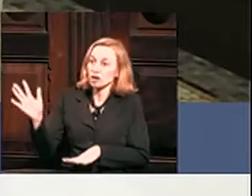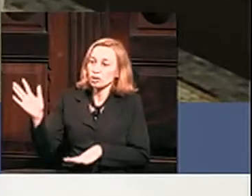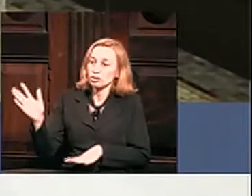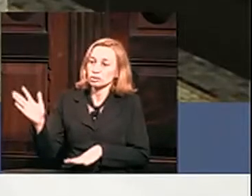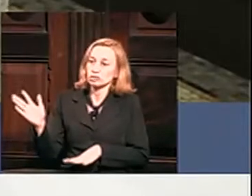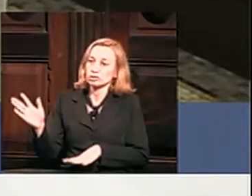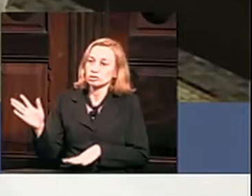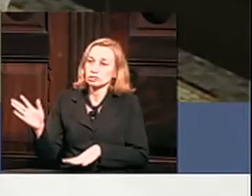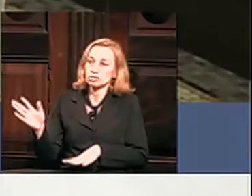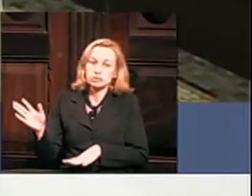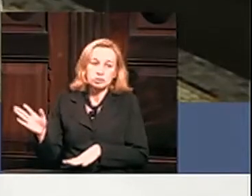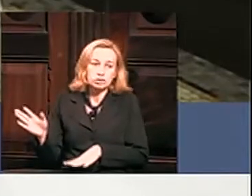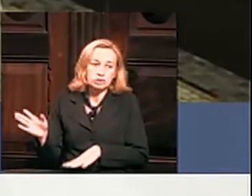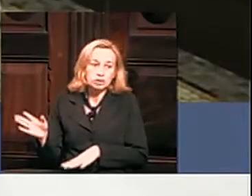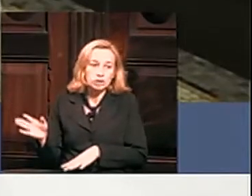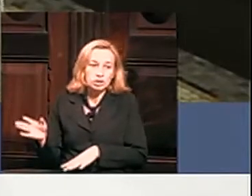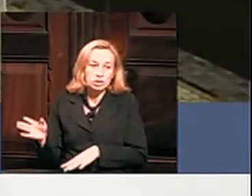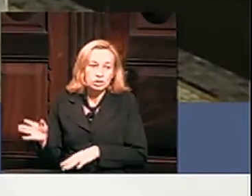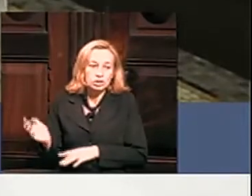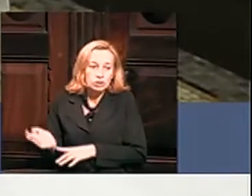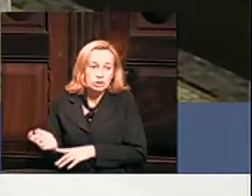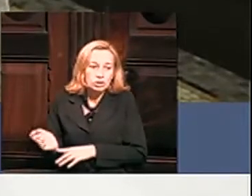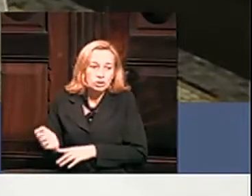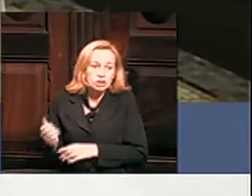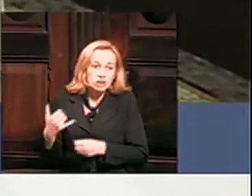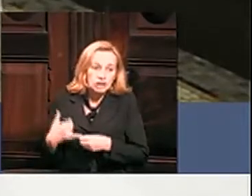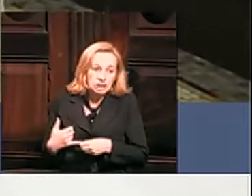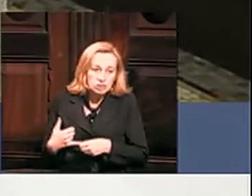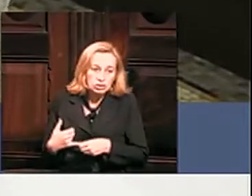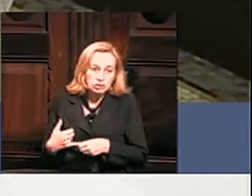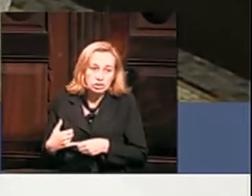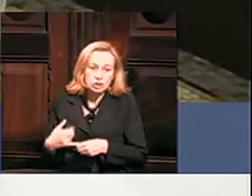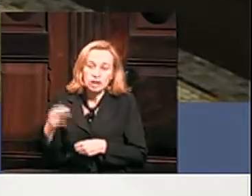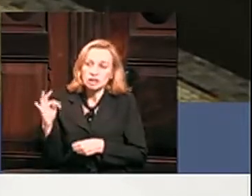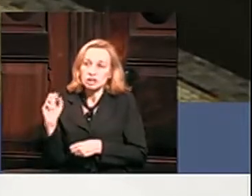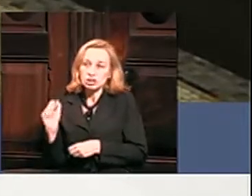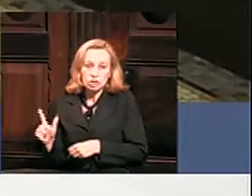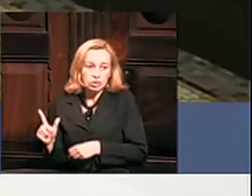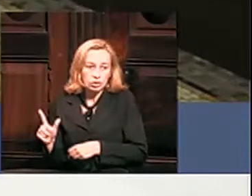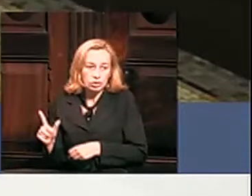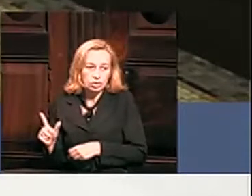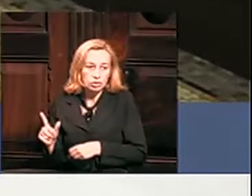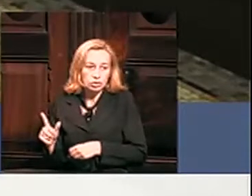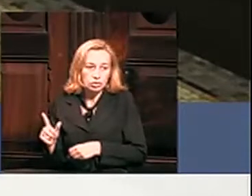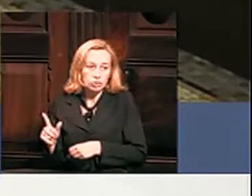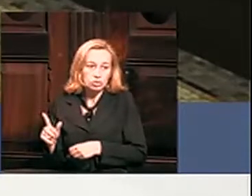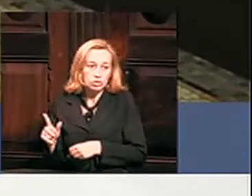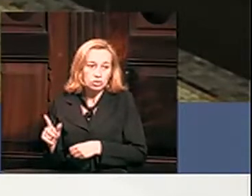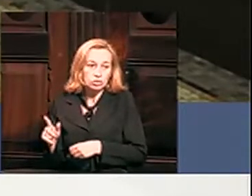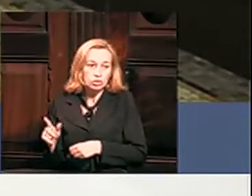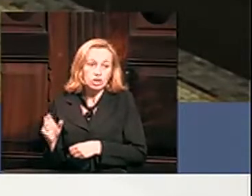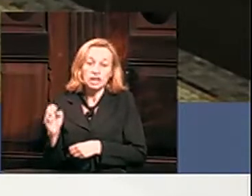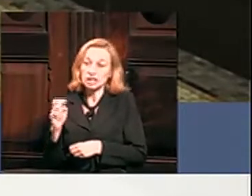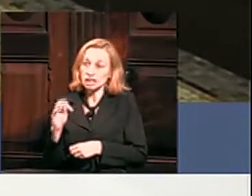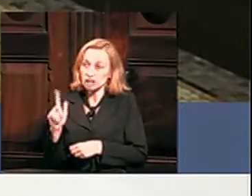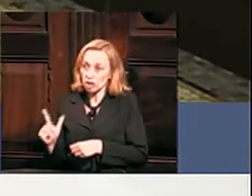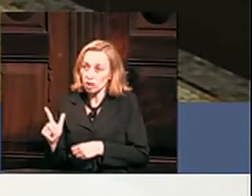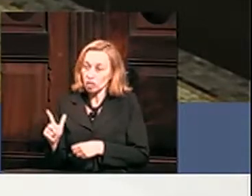maior, tanto para a gasolina como para o etanol. E o etanol chega a ser até absurdo, deputado, né?